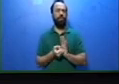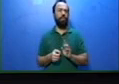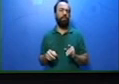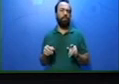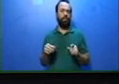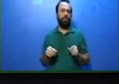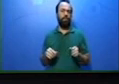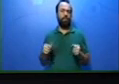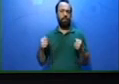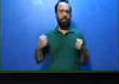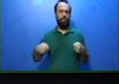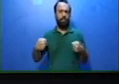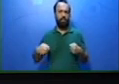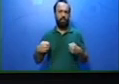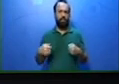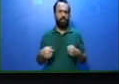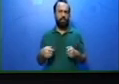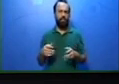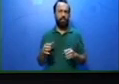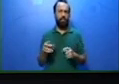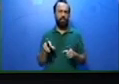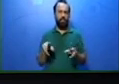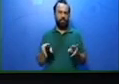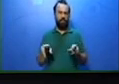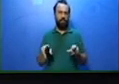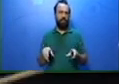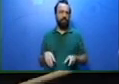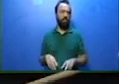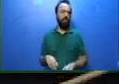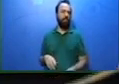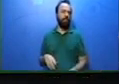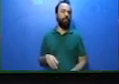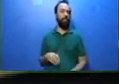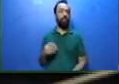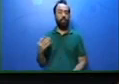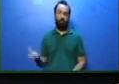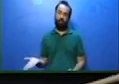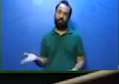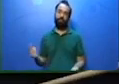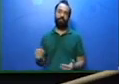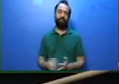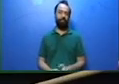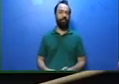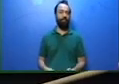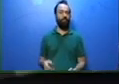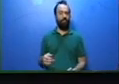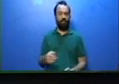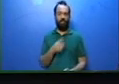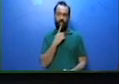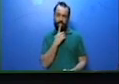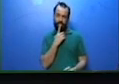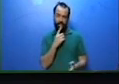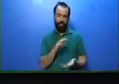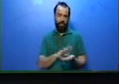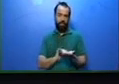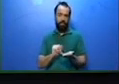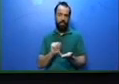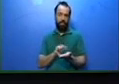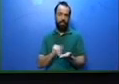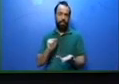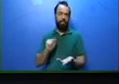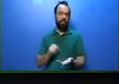gente? Não, né? E aqui ele está mesmo se declarando que ele colou do coleguinha, né? E olha a